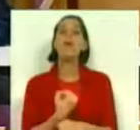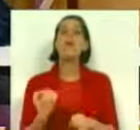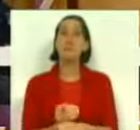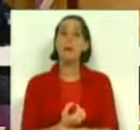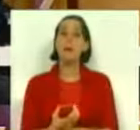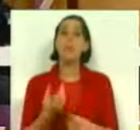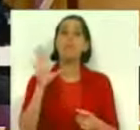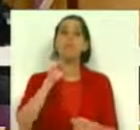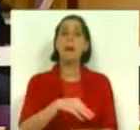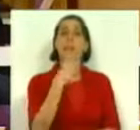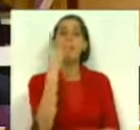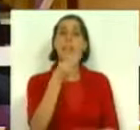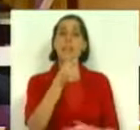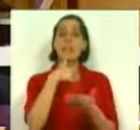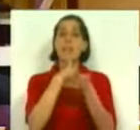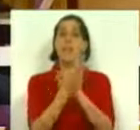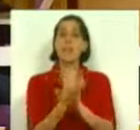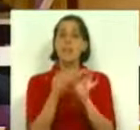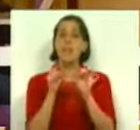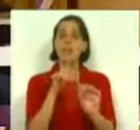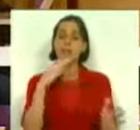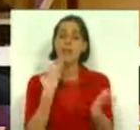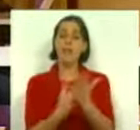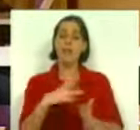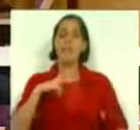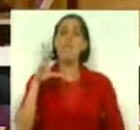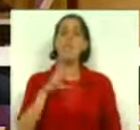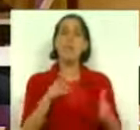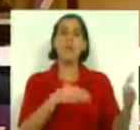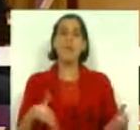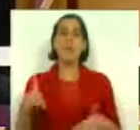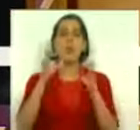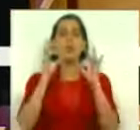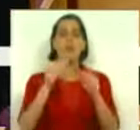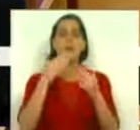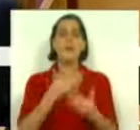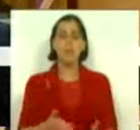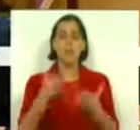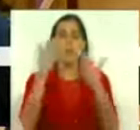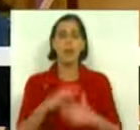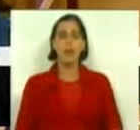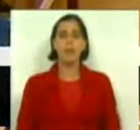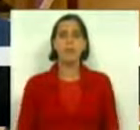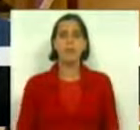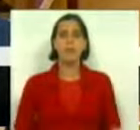emprego. Mais três medidas que vão colocar Portugal no rumo certo. Muito obrigado.